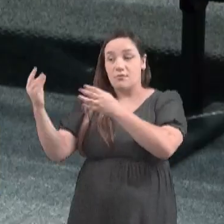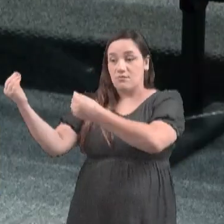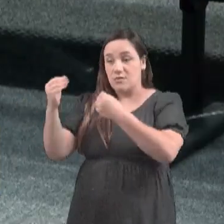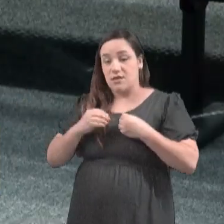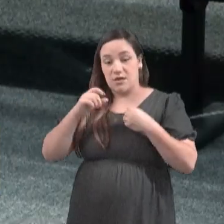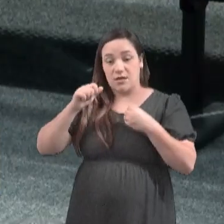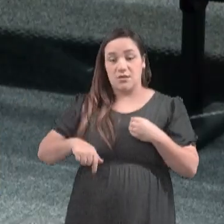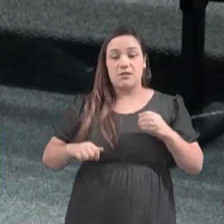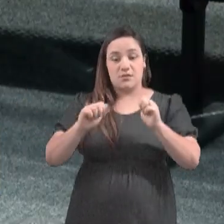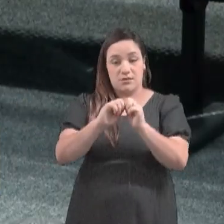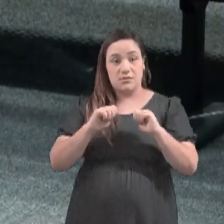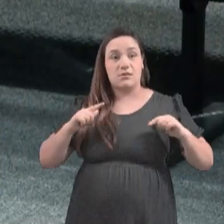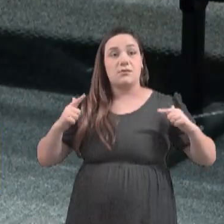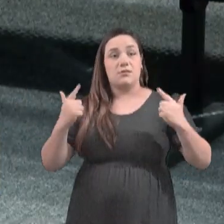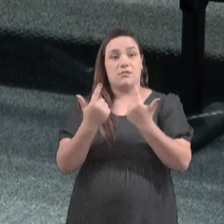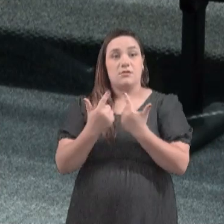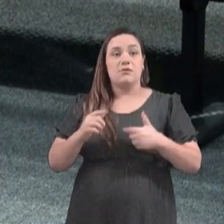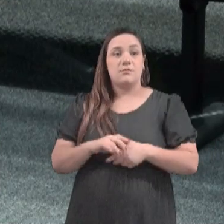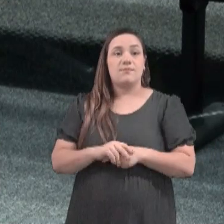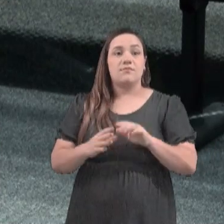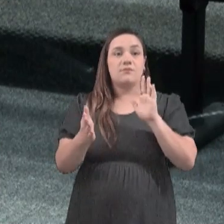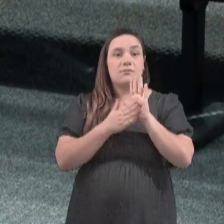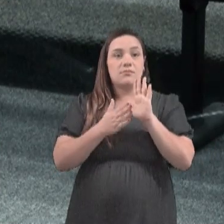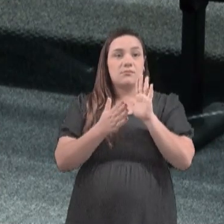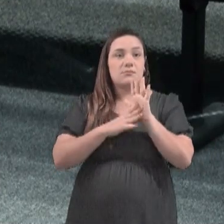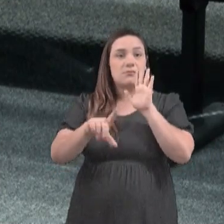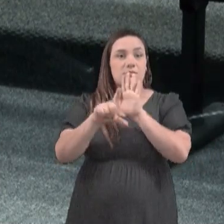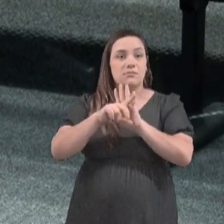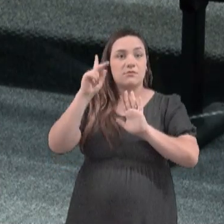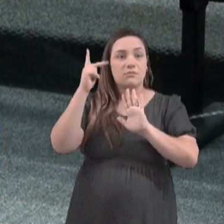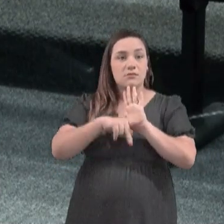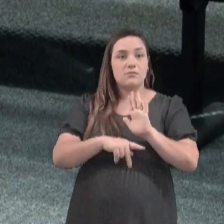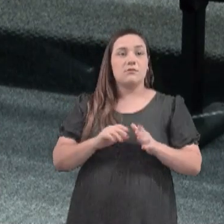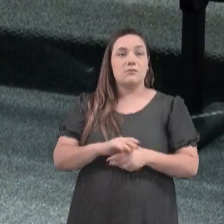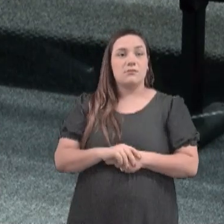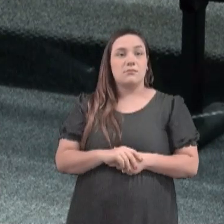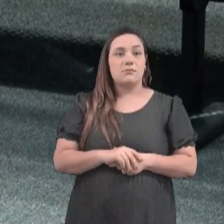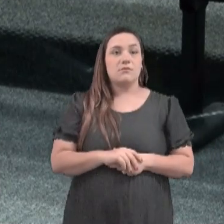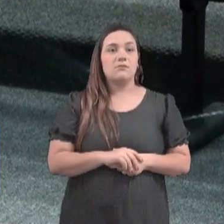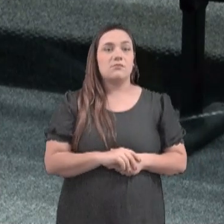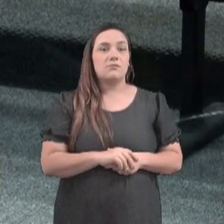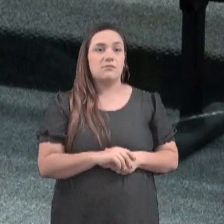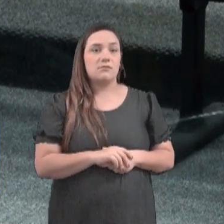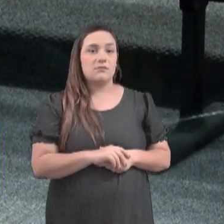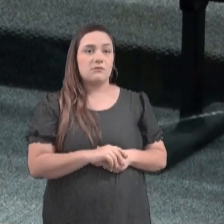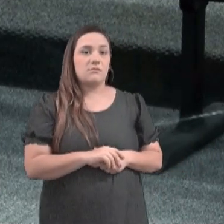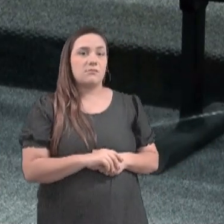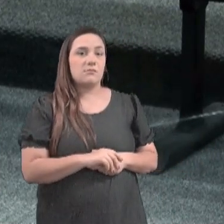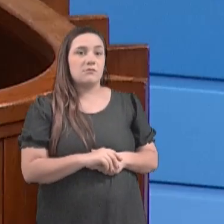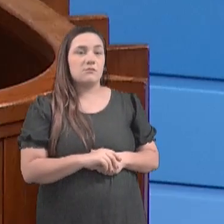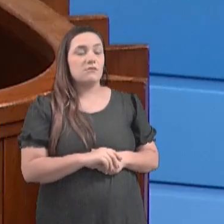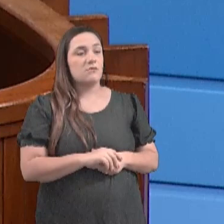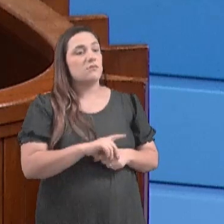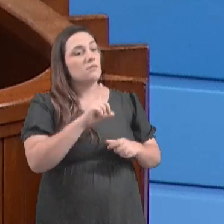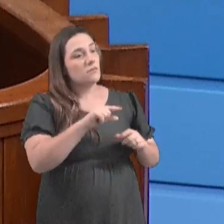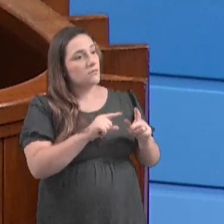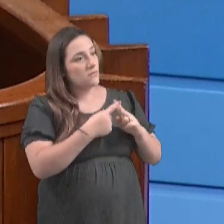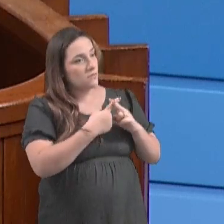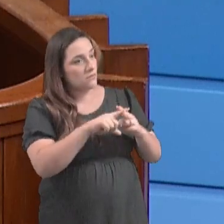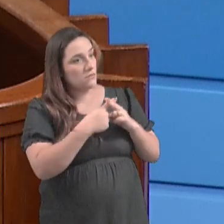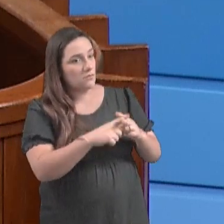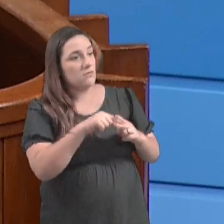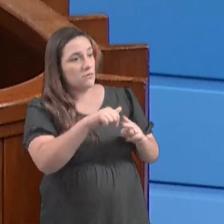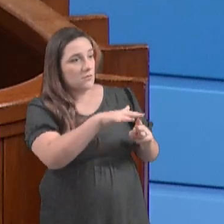a Assembleia Legislativa uma proposta, um projeto de lei que regule tanto a área aqui, que é a nossa